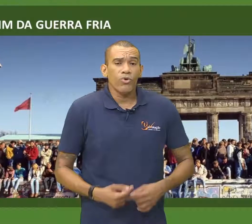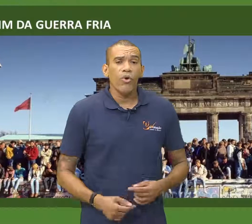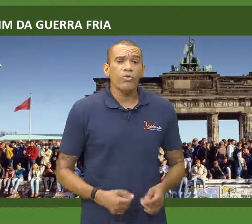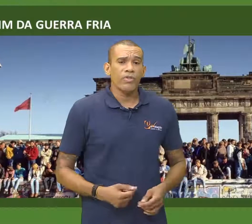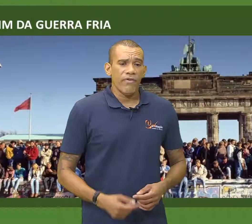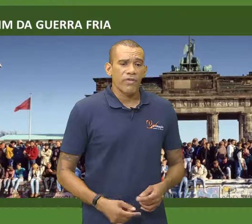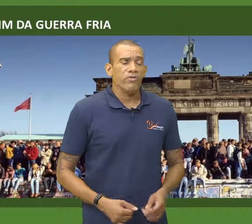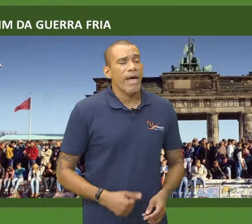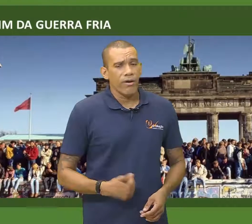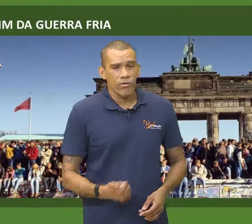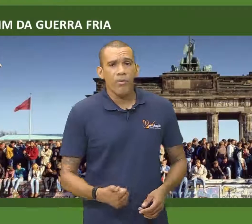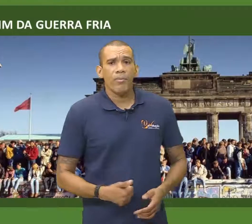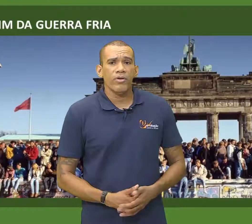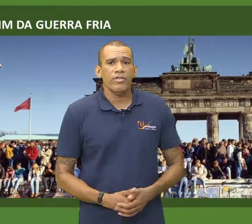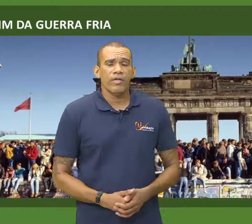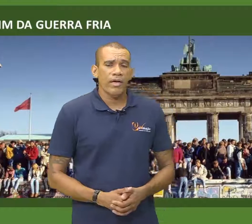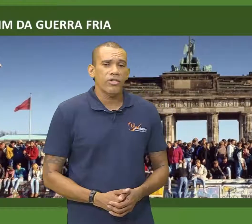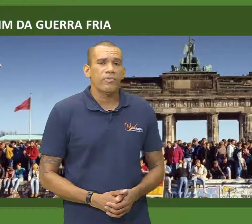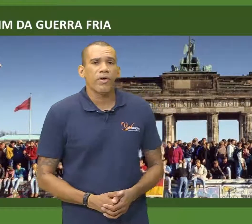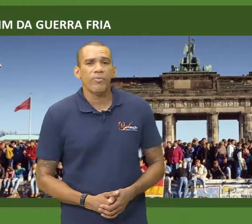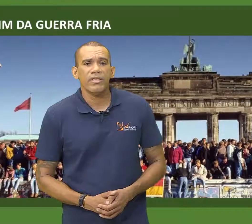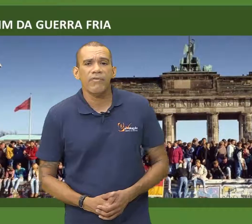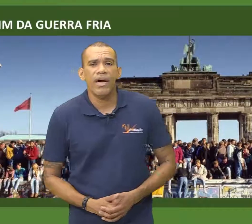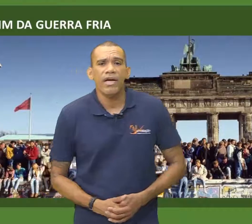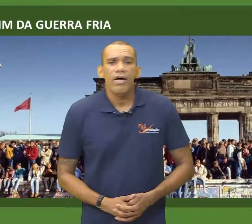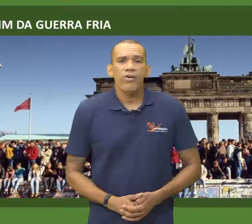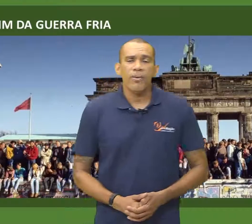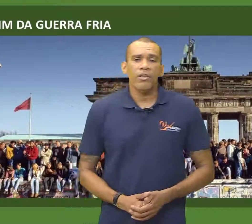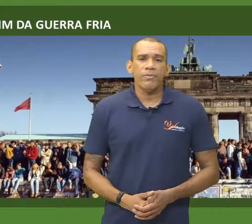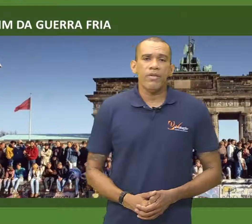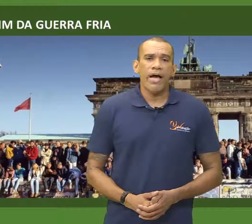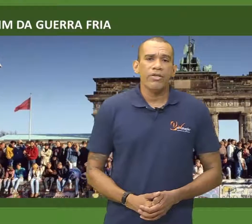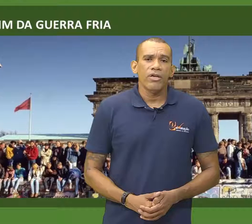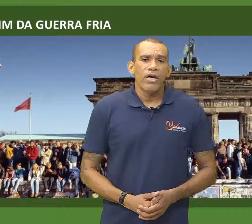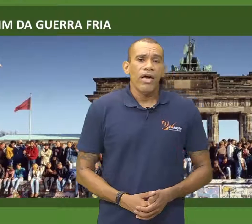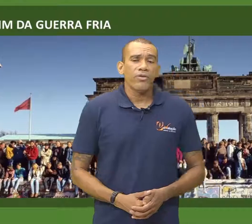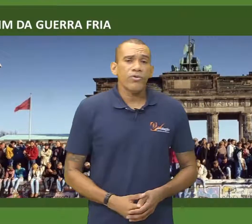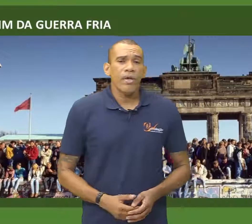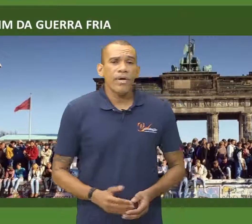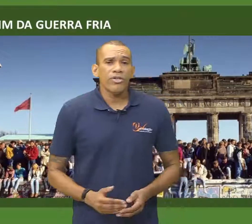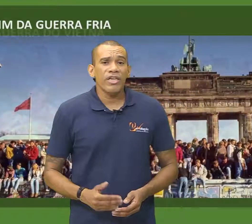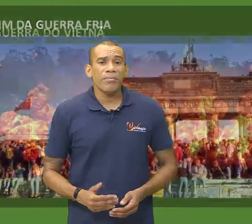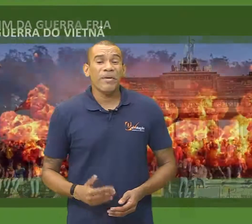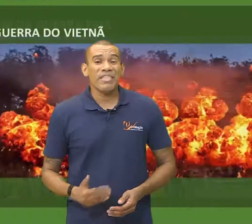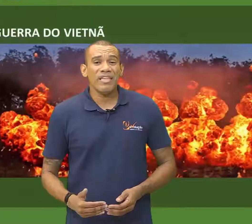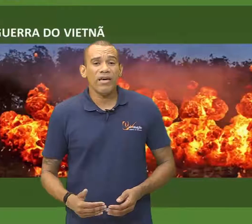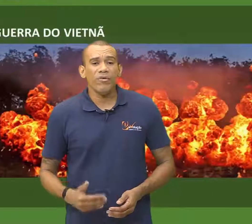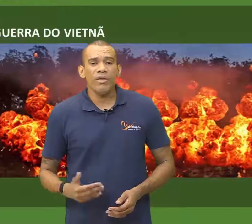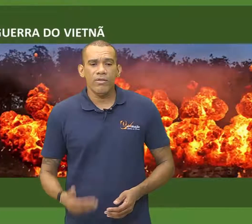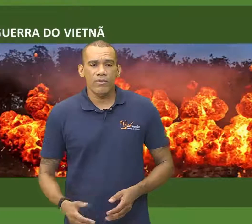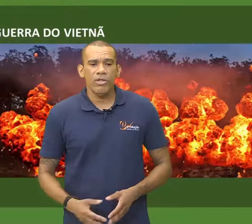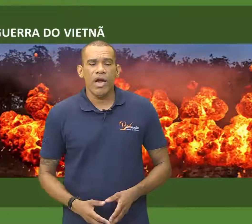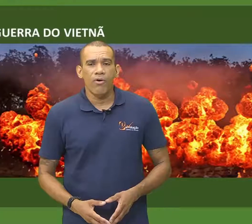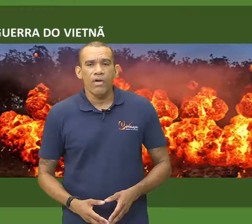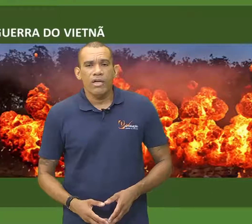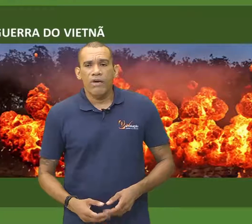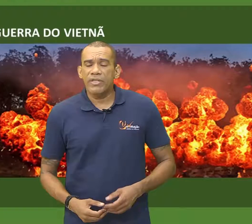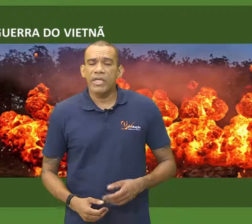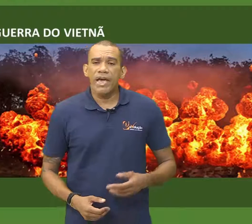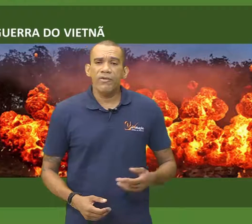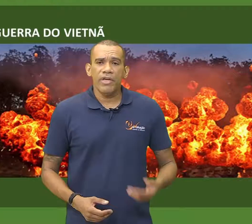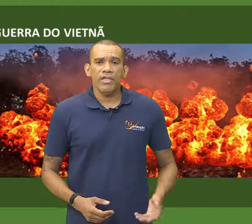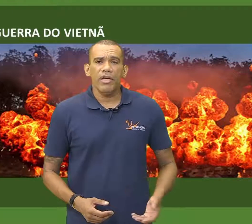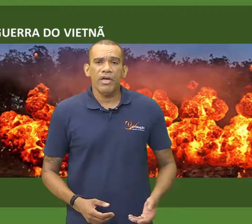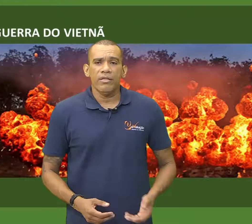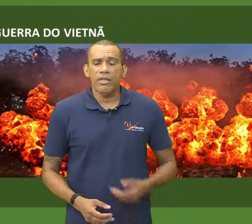mas dos outros eventos bélicos, como a gente pode observar no próximo slide, é justamente a expansão industrial. Talvez